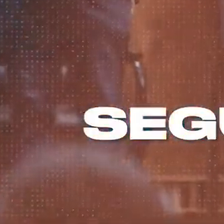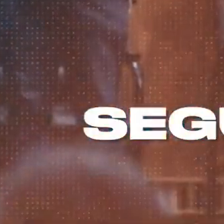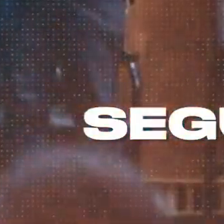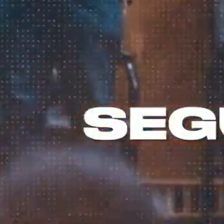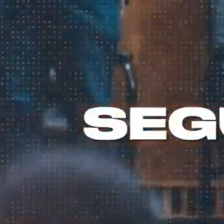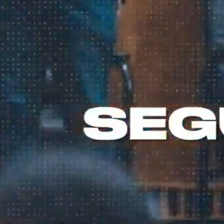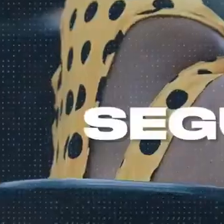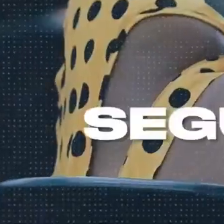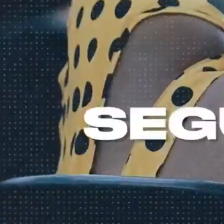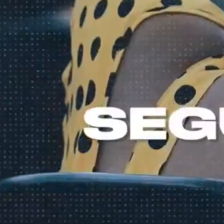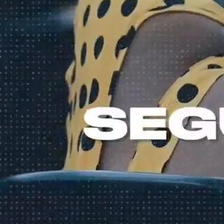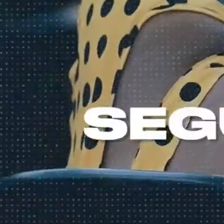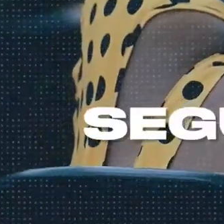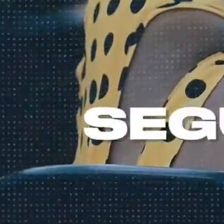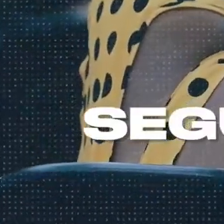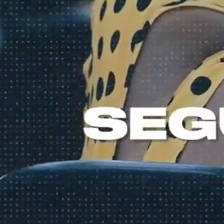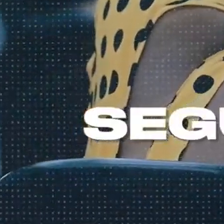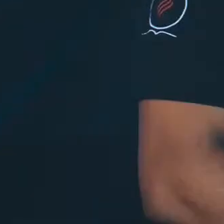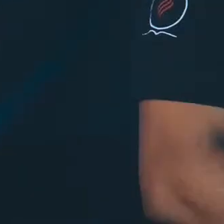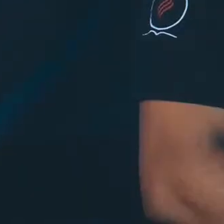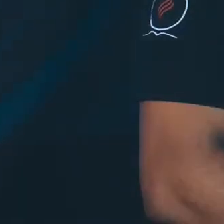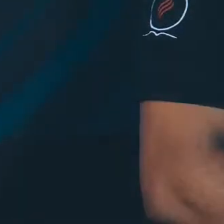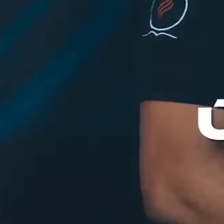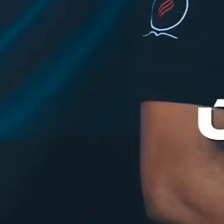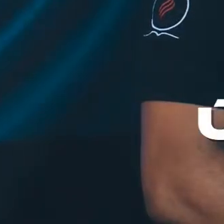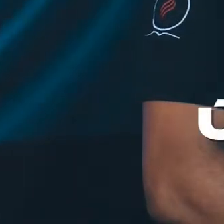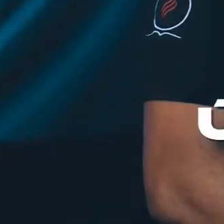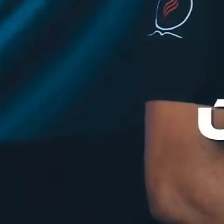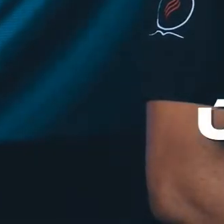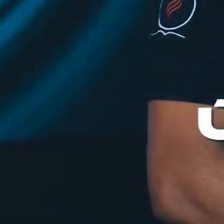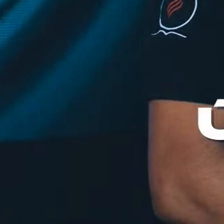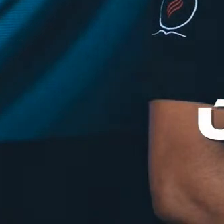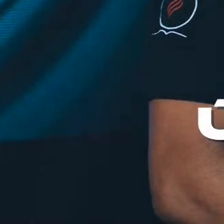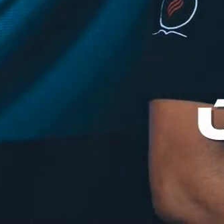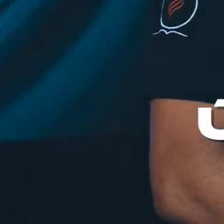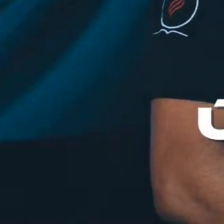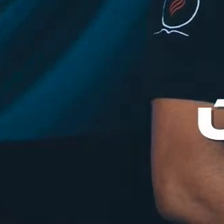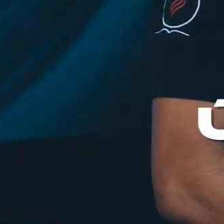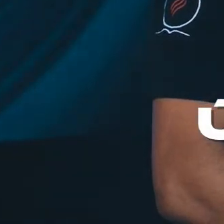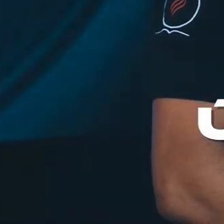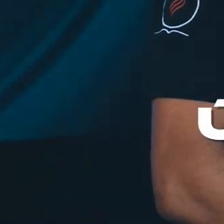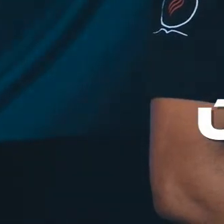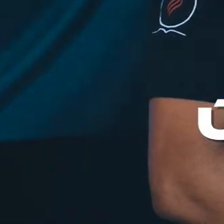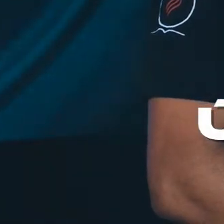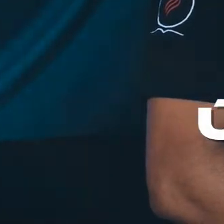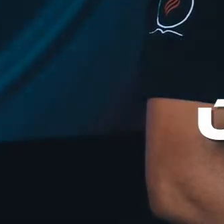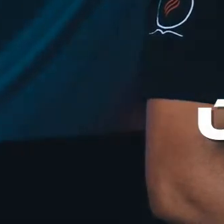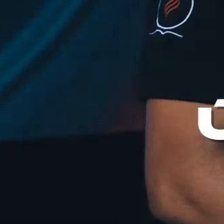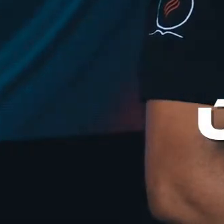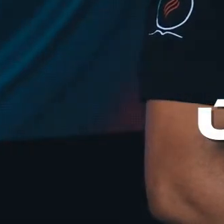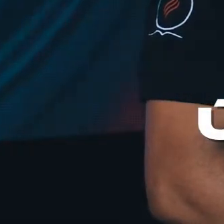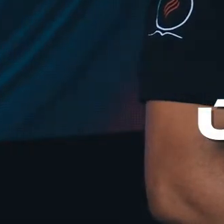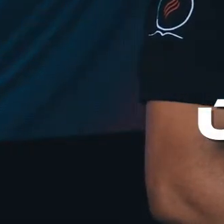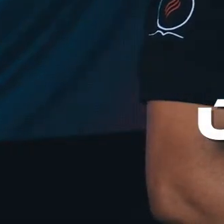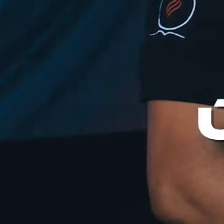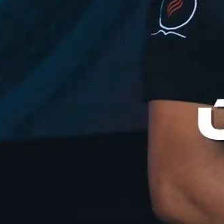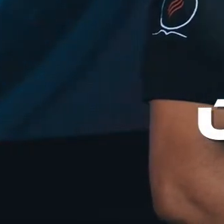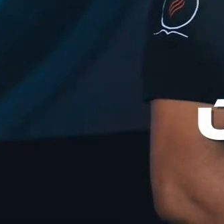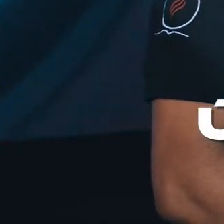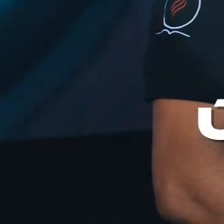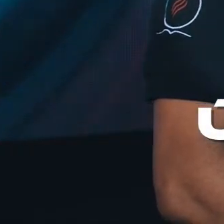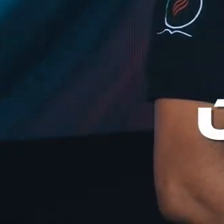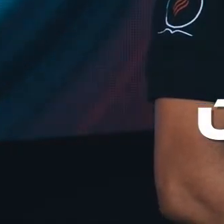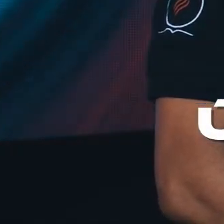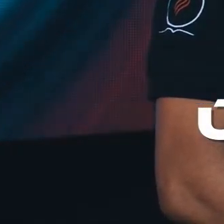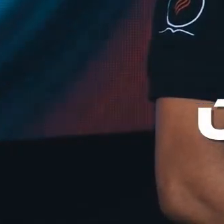você filho, avô, avó. Nós temos também a escola de pais, também com uma palavra direcionada a você papai,